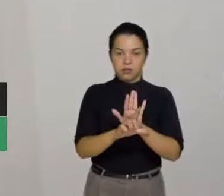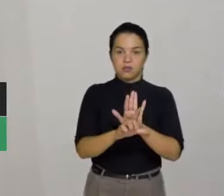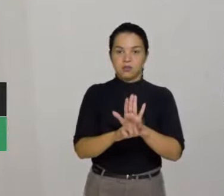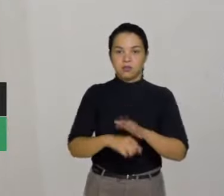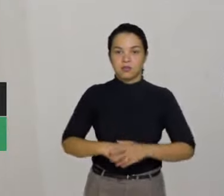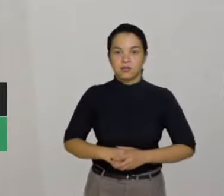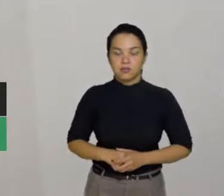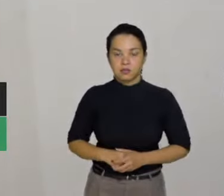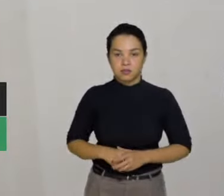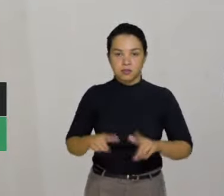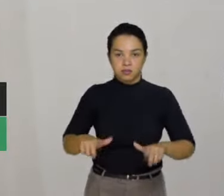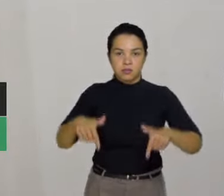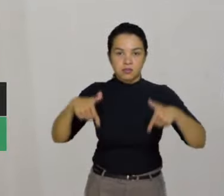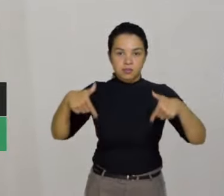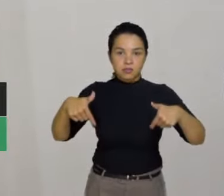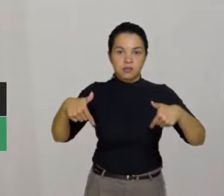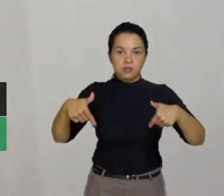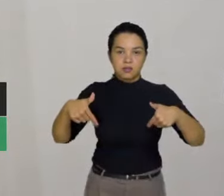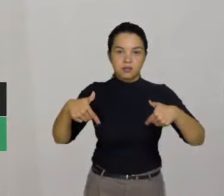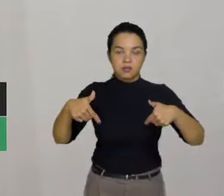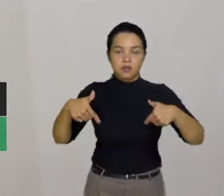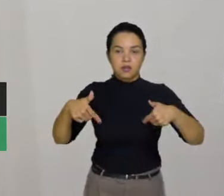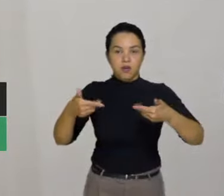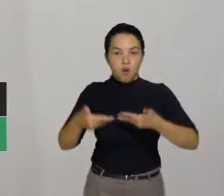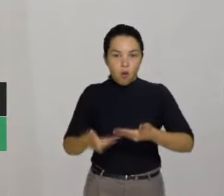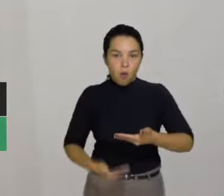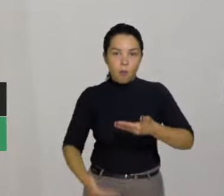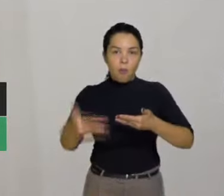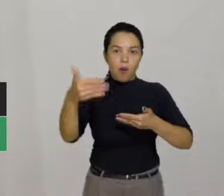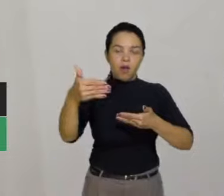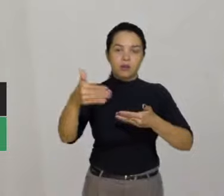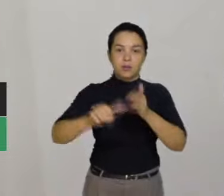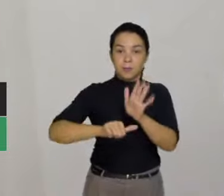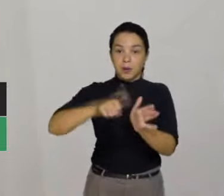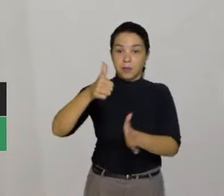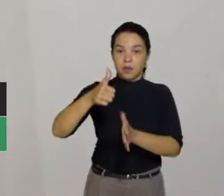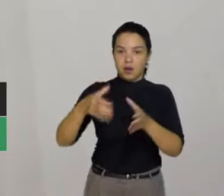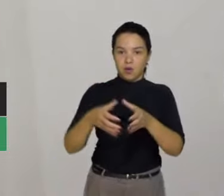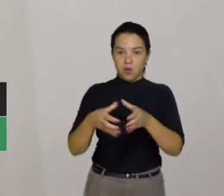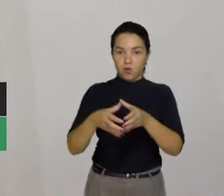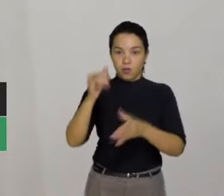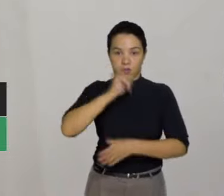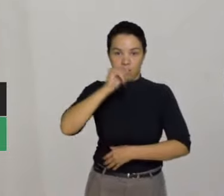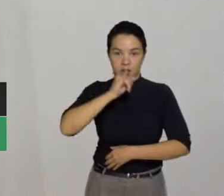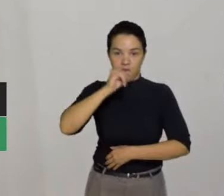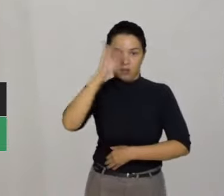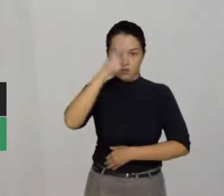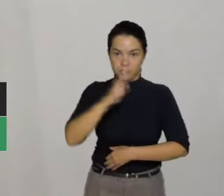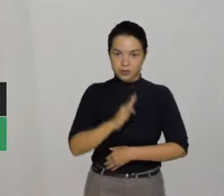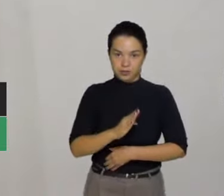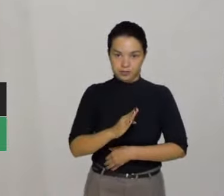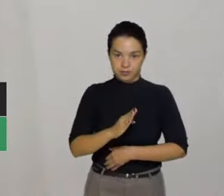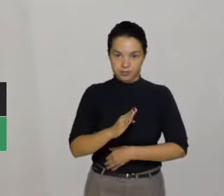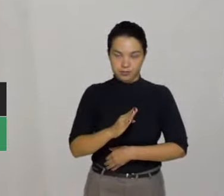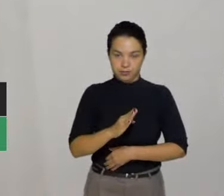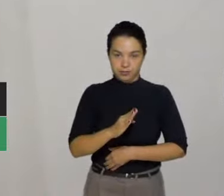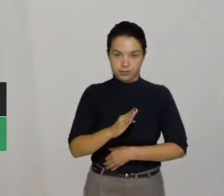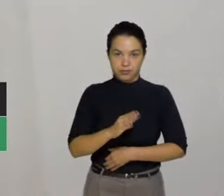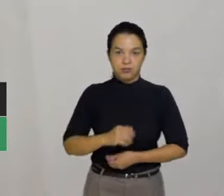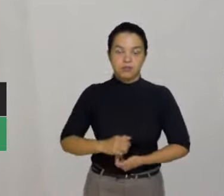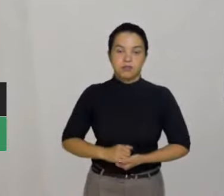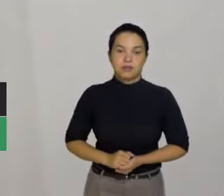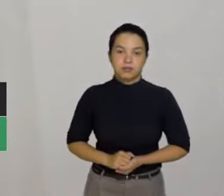o título de berço da colonização italiana no Brasil. Acontece que lá